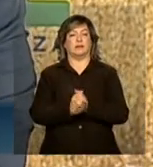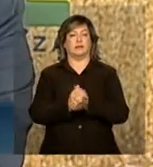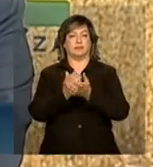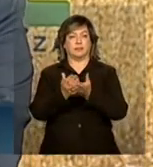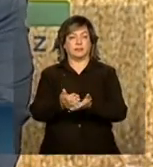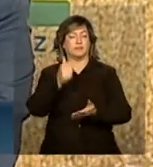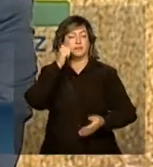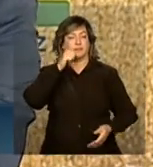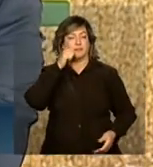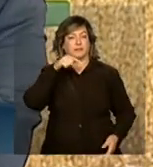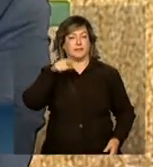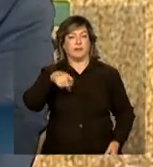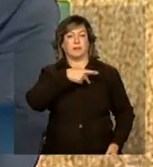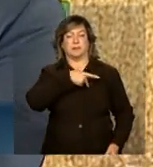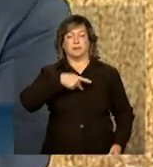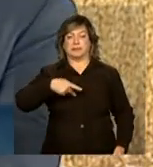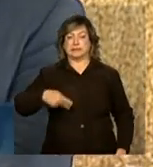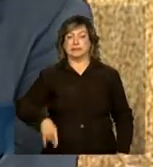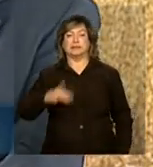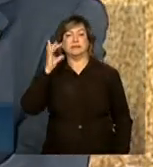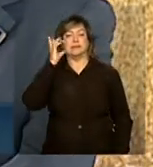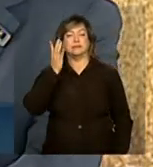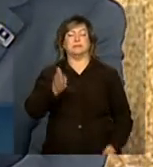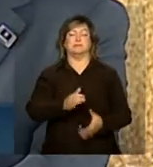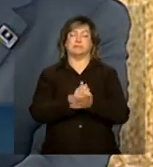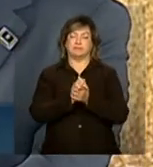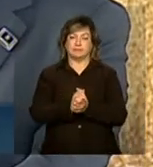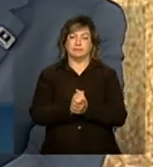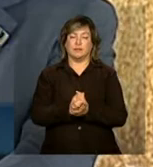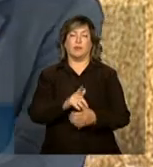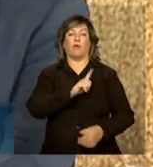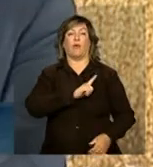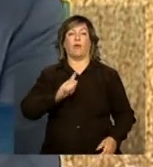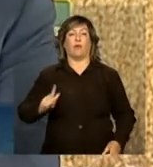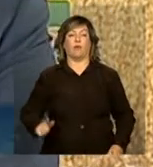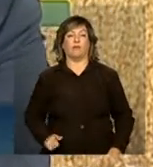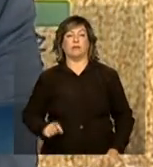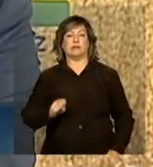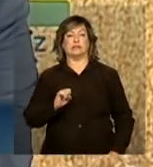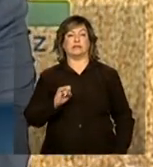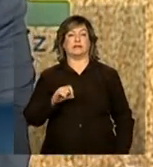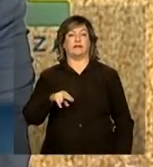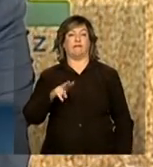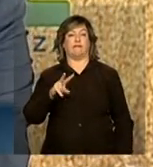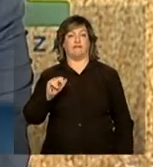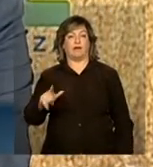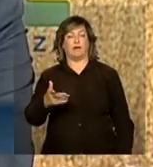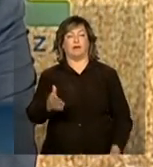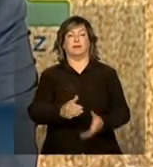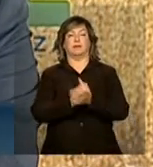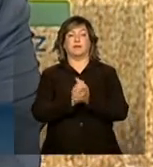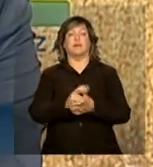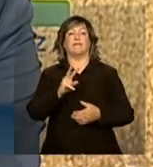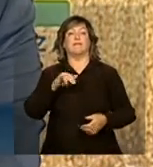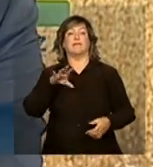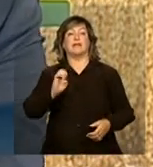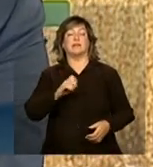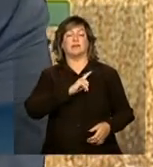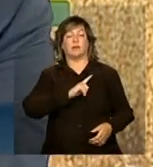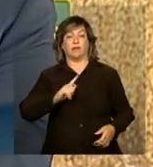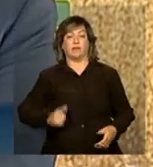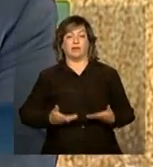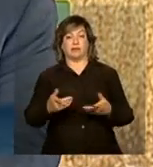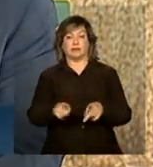senhora presidenta Dilma Rousseff, o senhor governador Silval Barbosa, o senhor vice-governador Chico